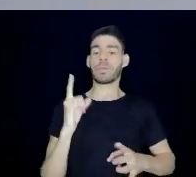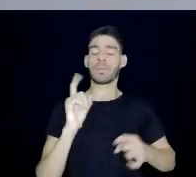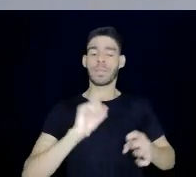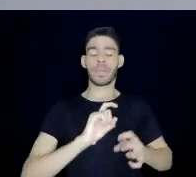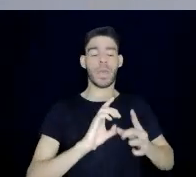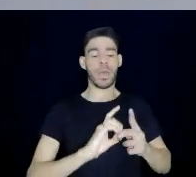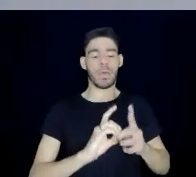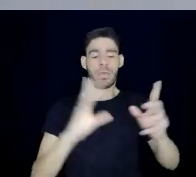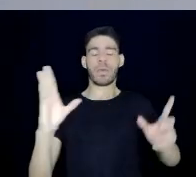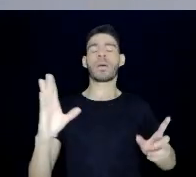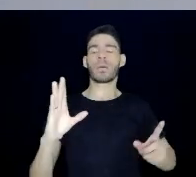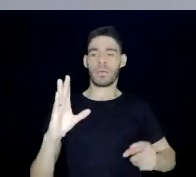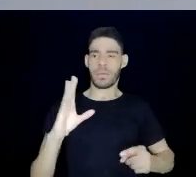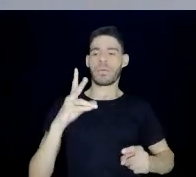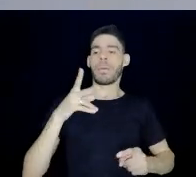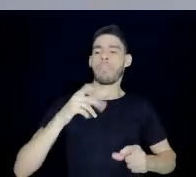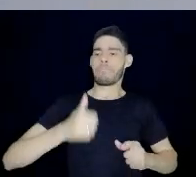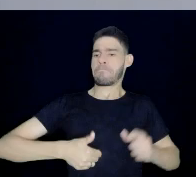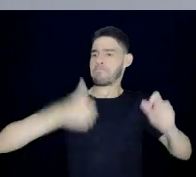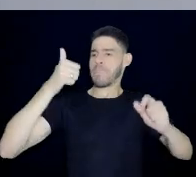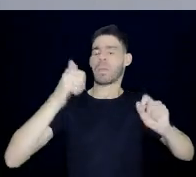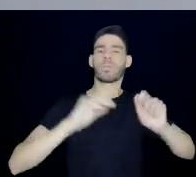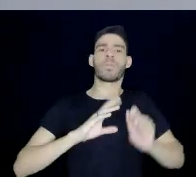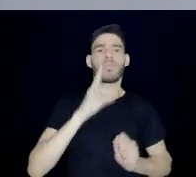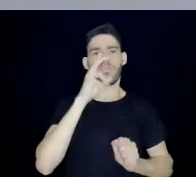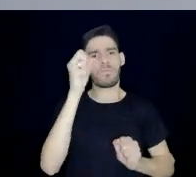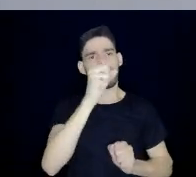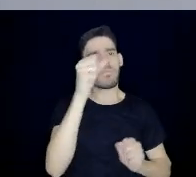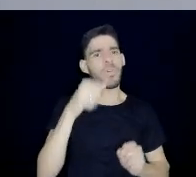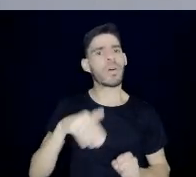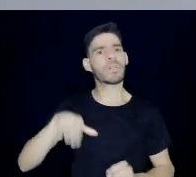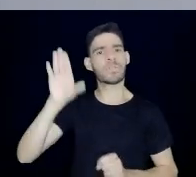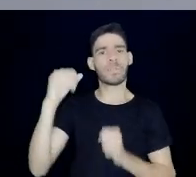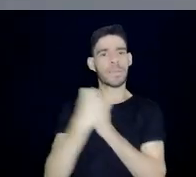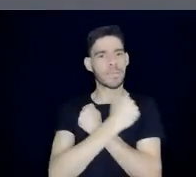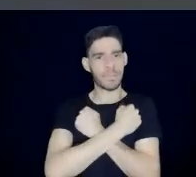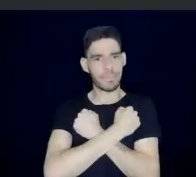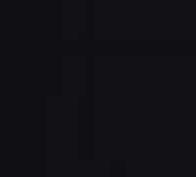nossa democracia saiam cada vez mais fortalecidas. Um grande abraço.